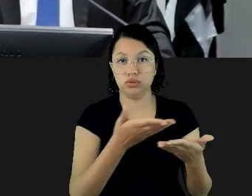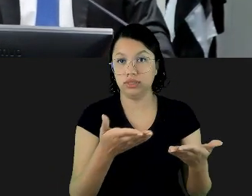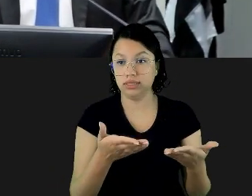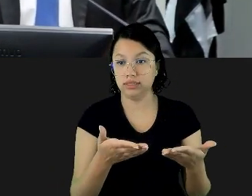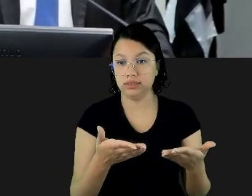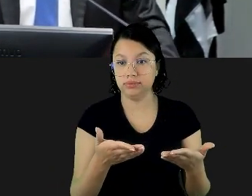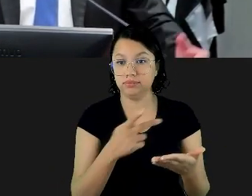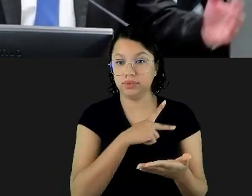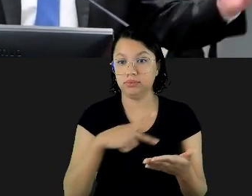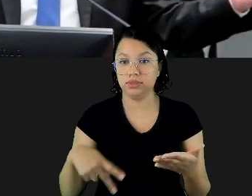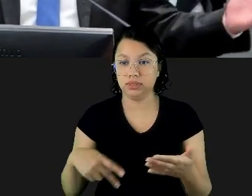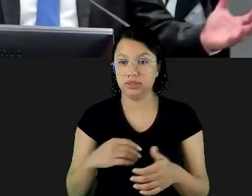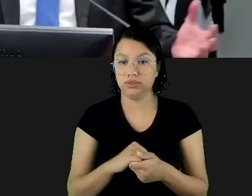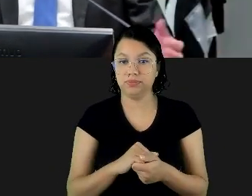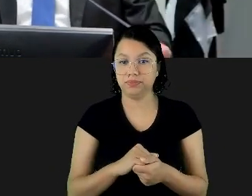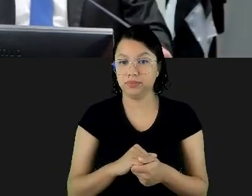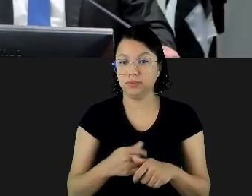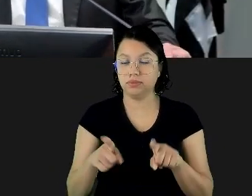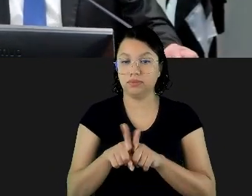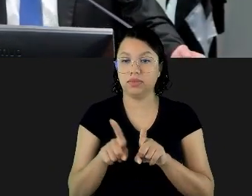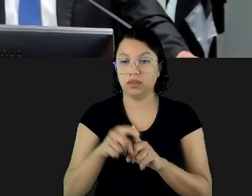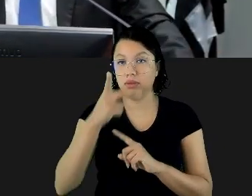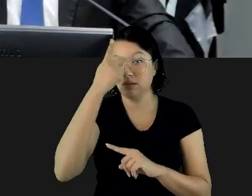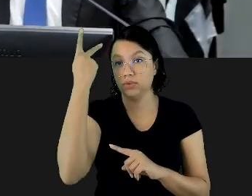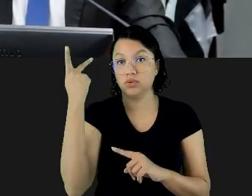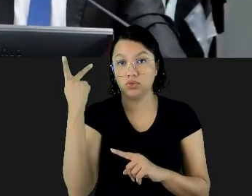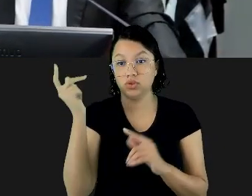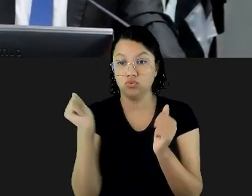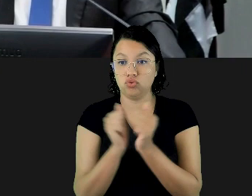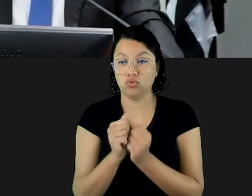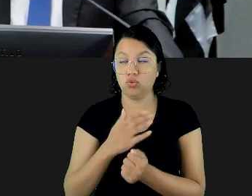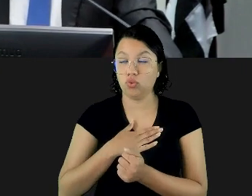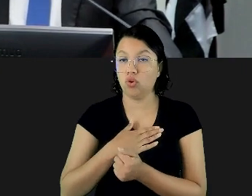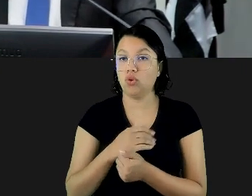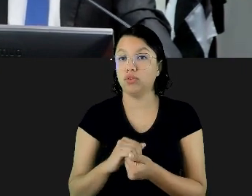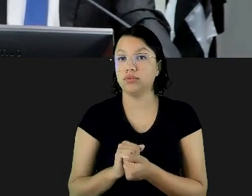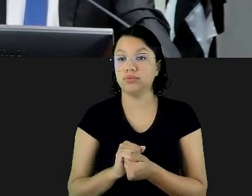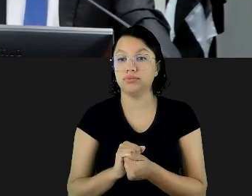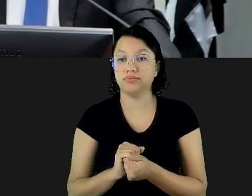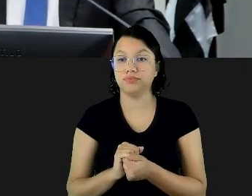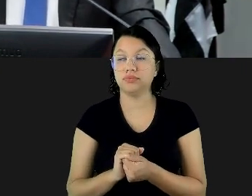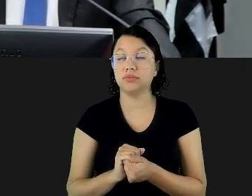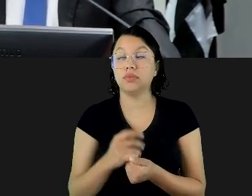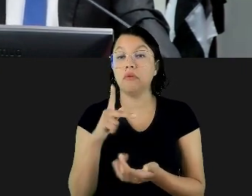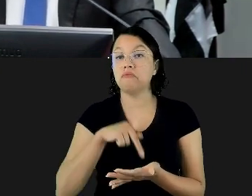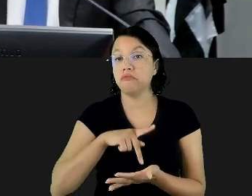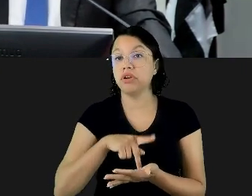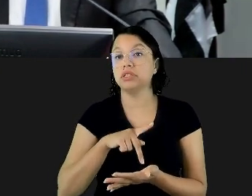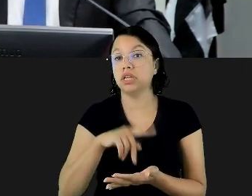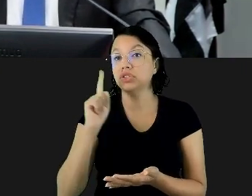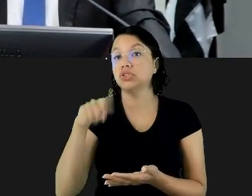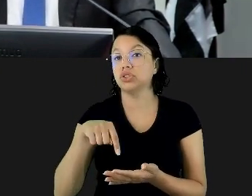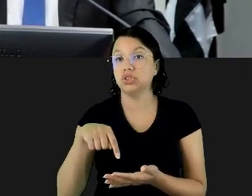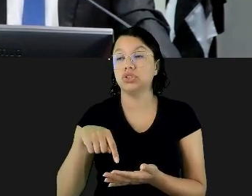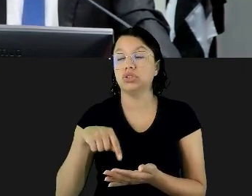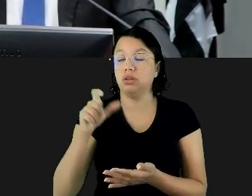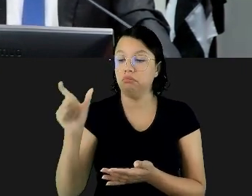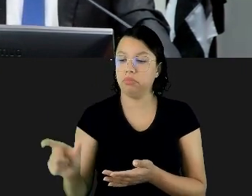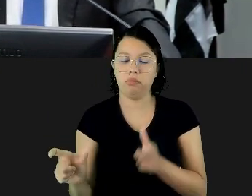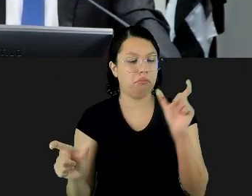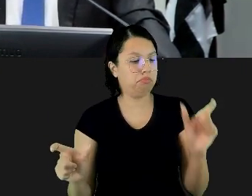presidente e para as pessoas que estavam junto comigo, da realidade que é dos dois lados.